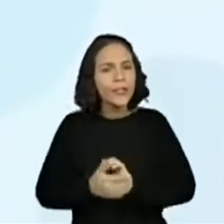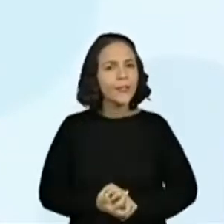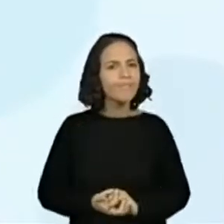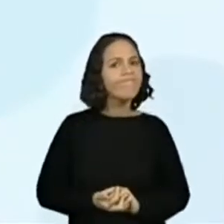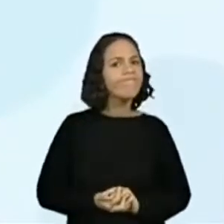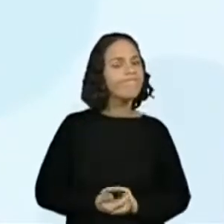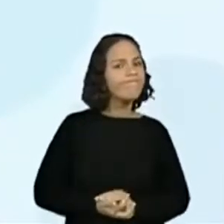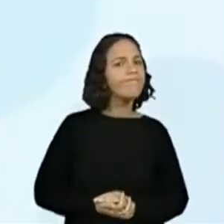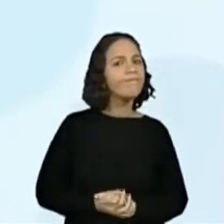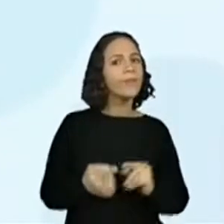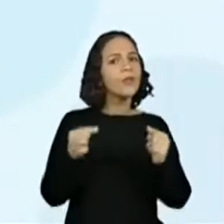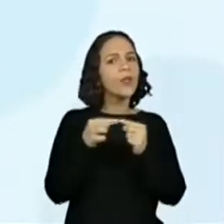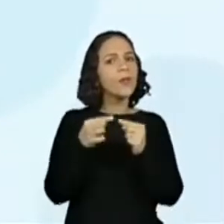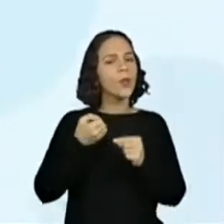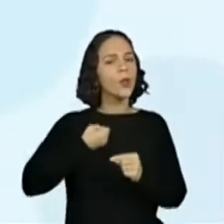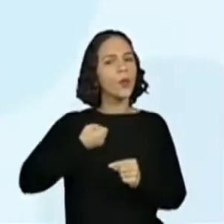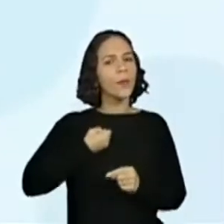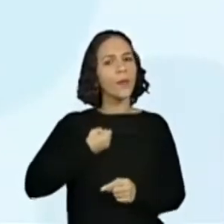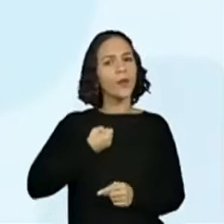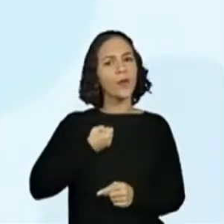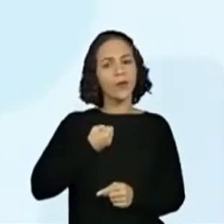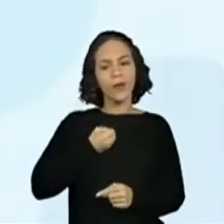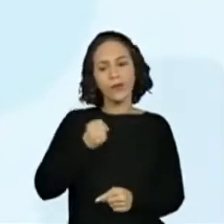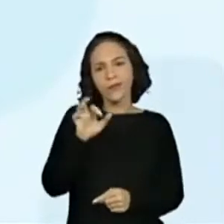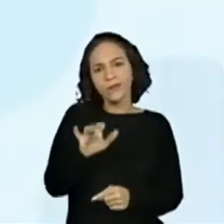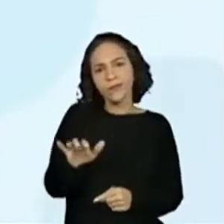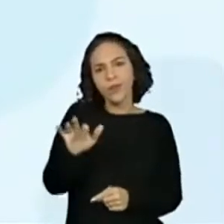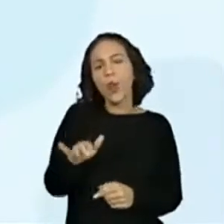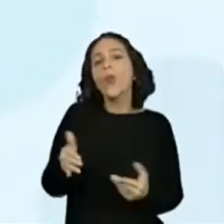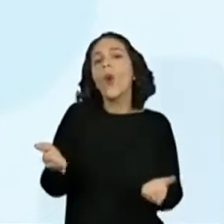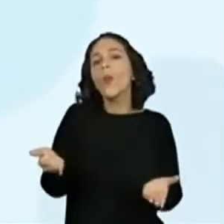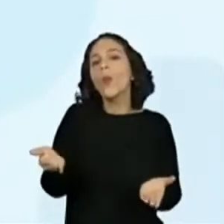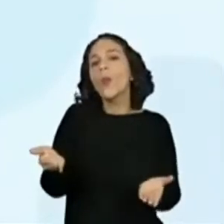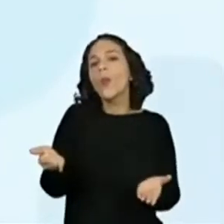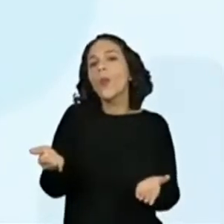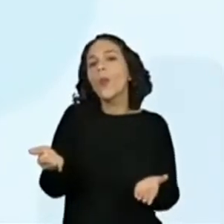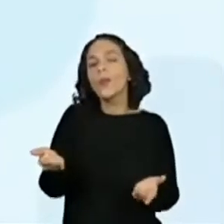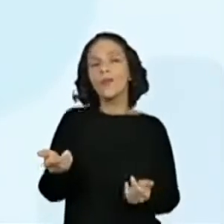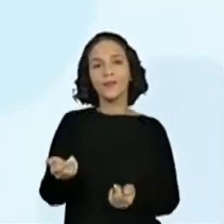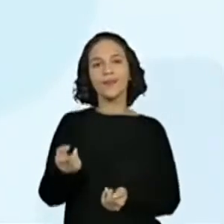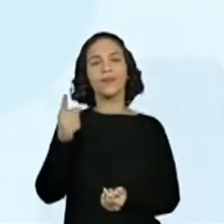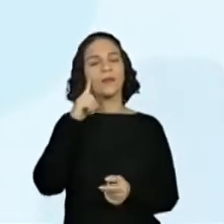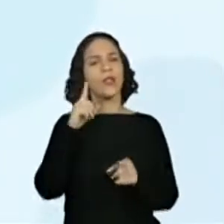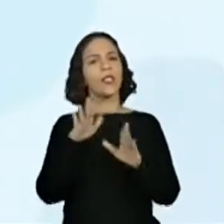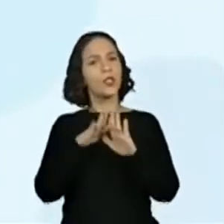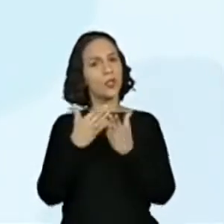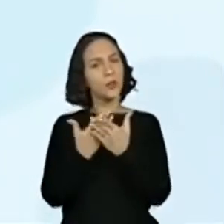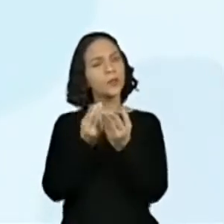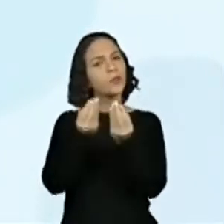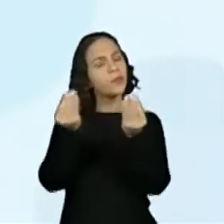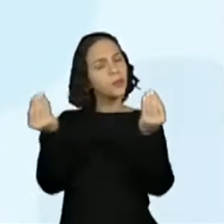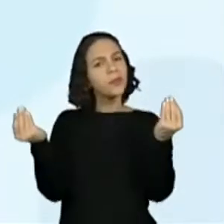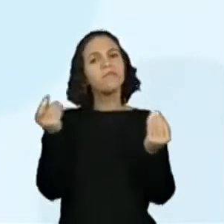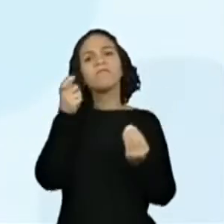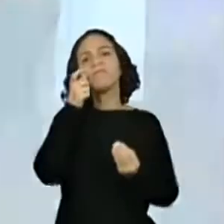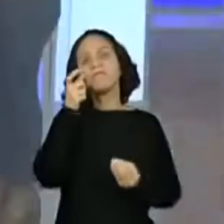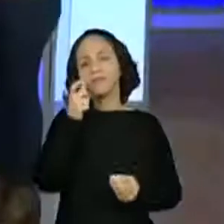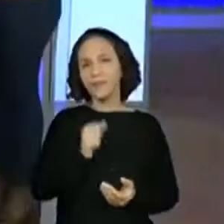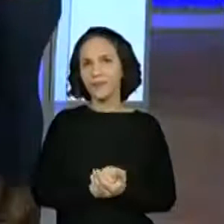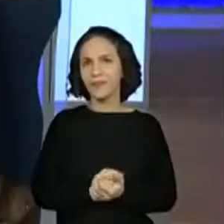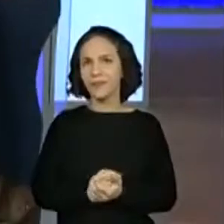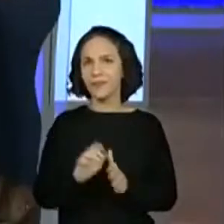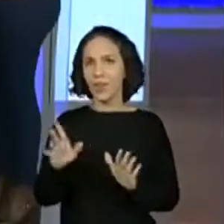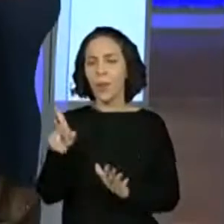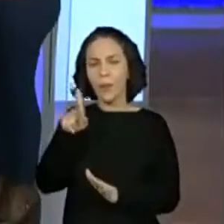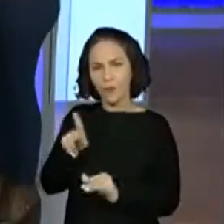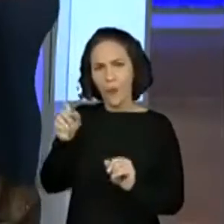só. A Escola Mércia de Presidente Epitácio também está aí acompanhando, não é? Os alunos. Professora, eu posso